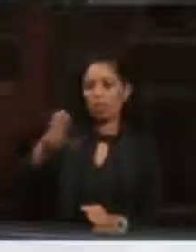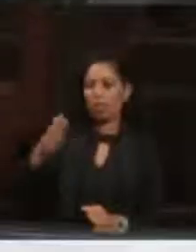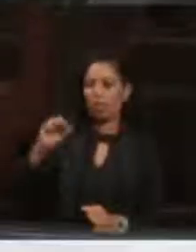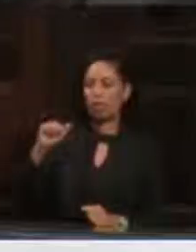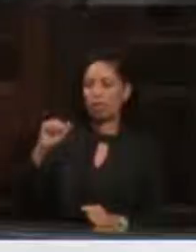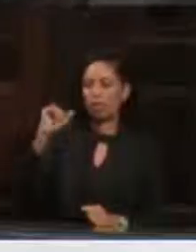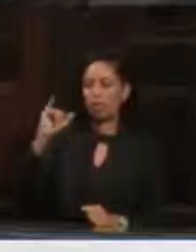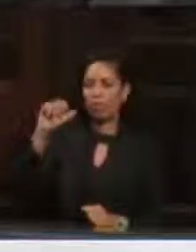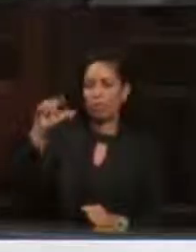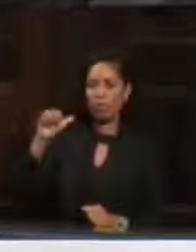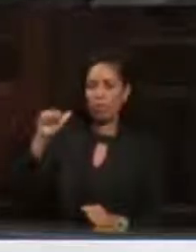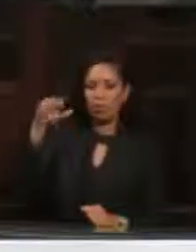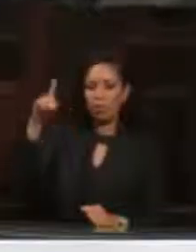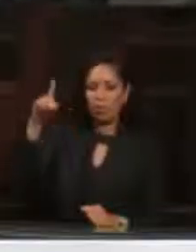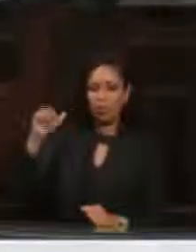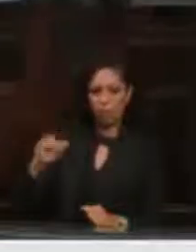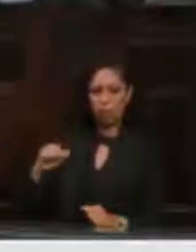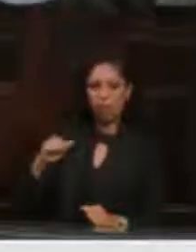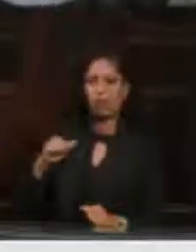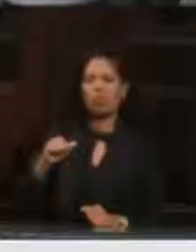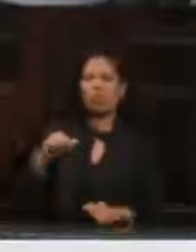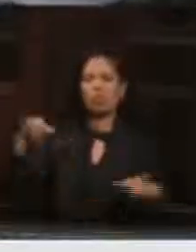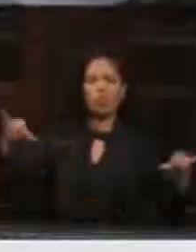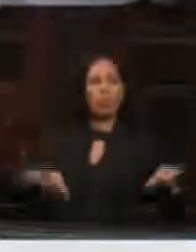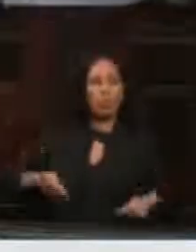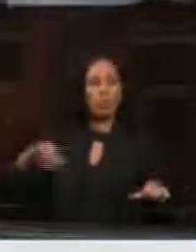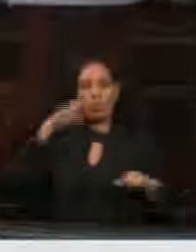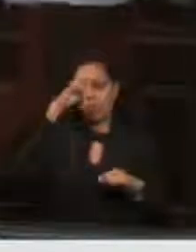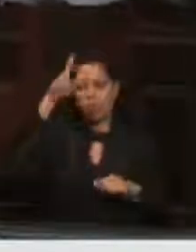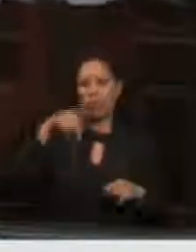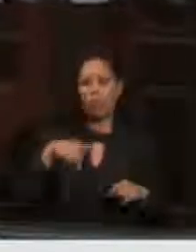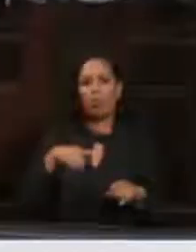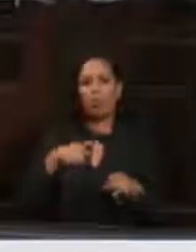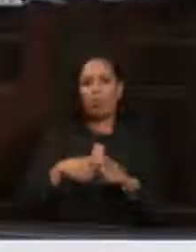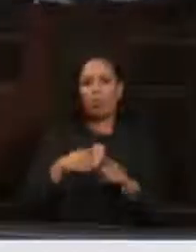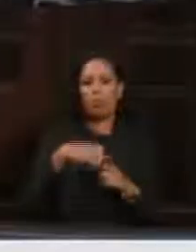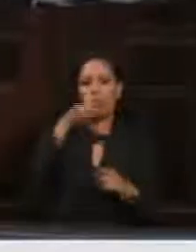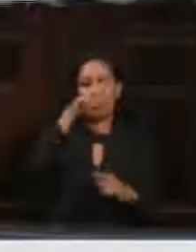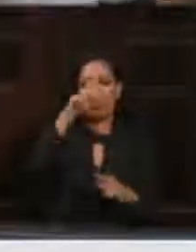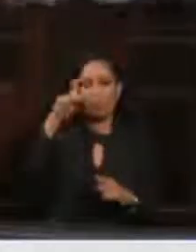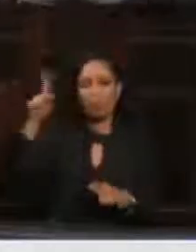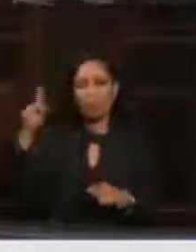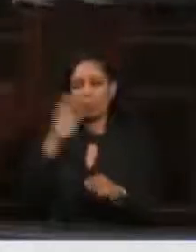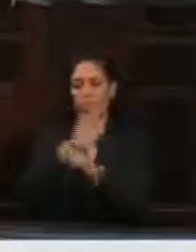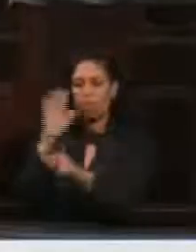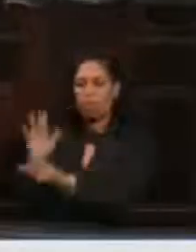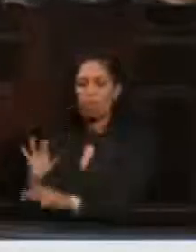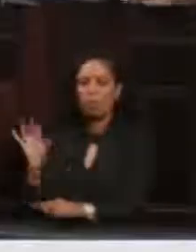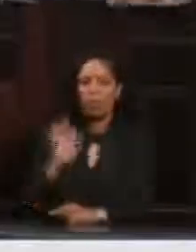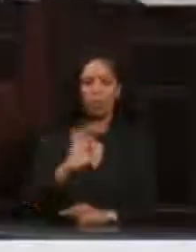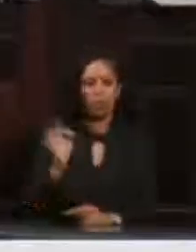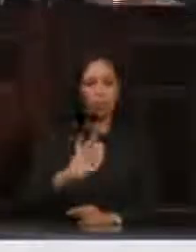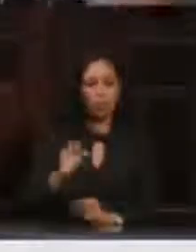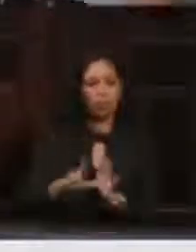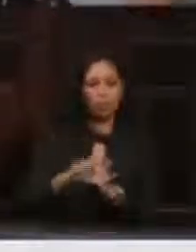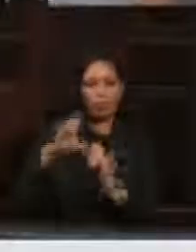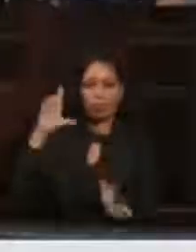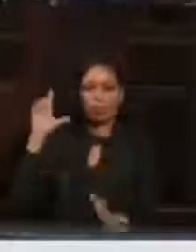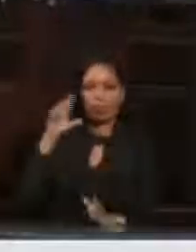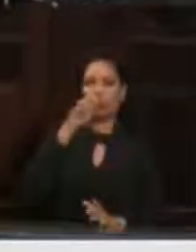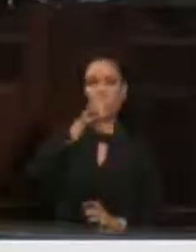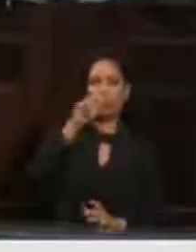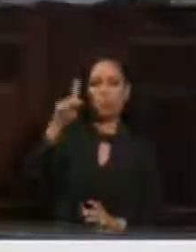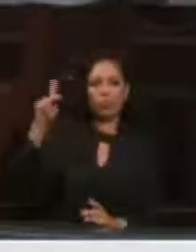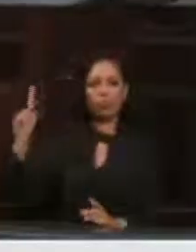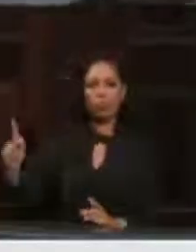muito por conta da instalação das UPPs. São João de Meriti, eu vou lhe dar números reais. Antes das UPPs,